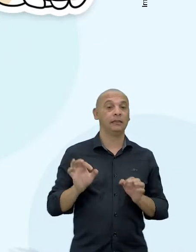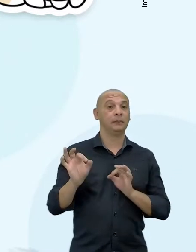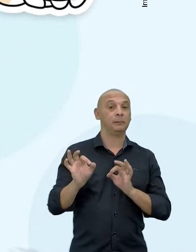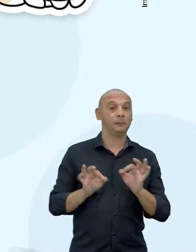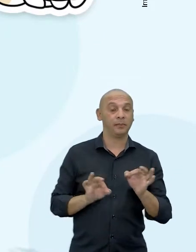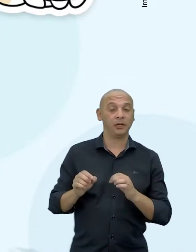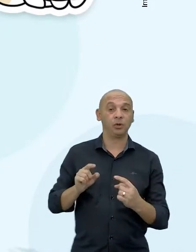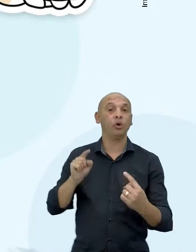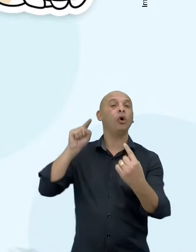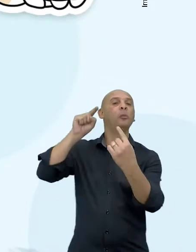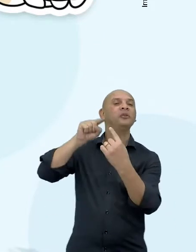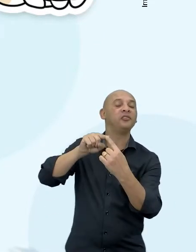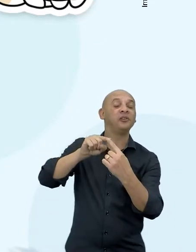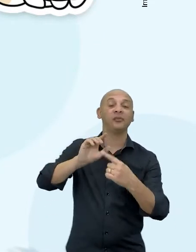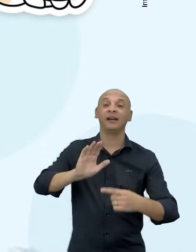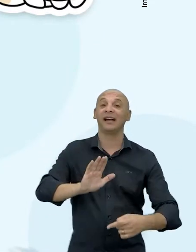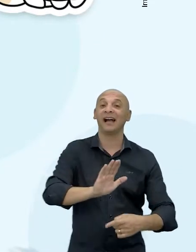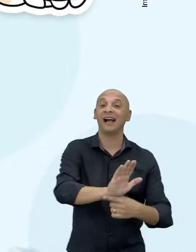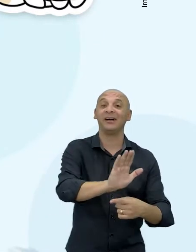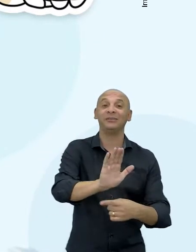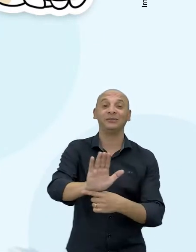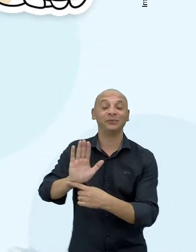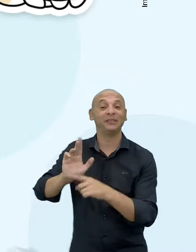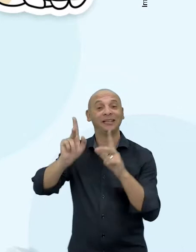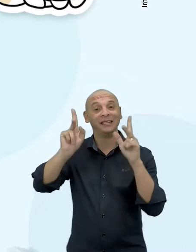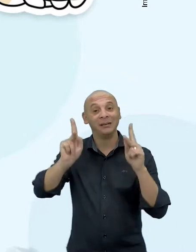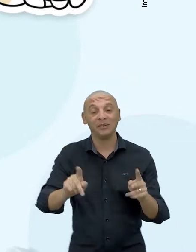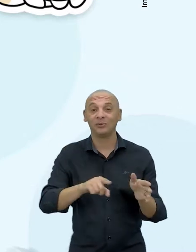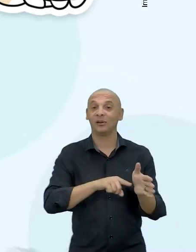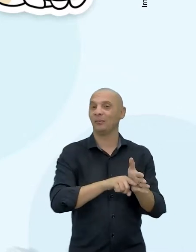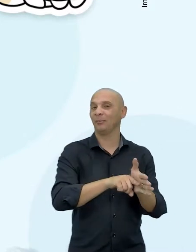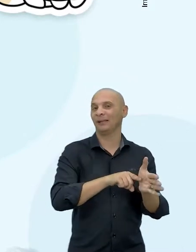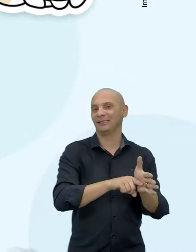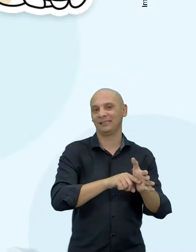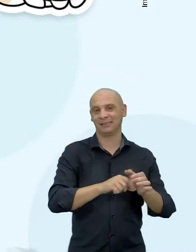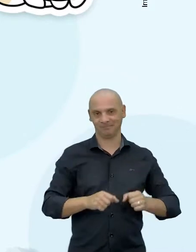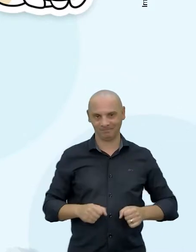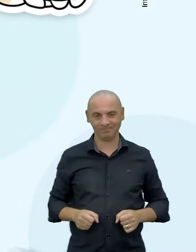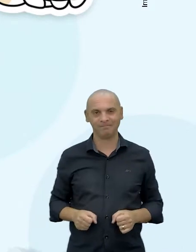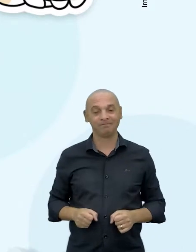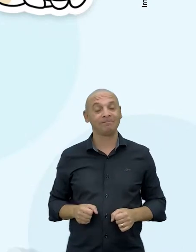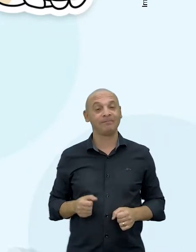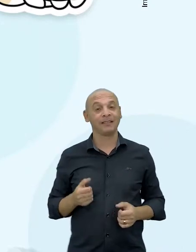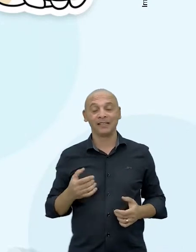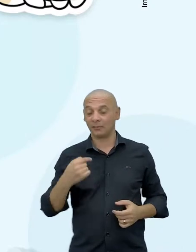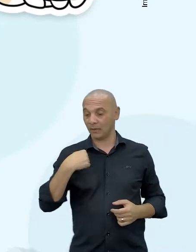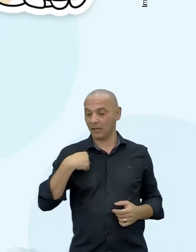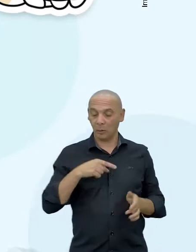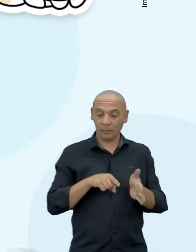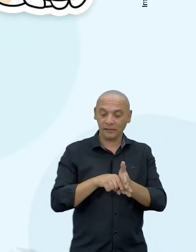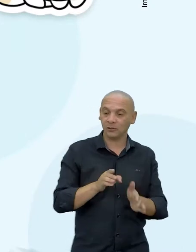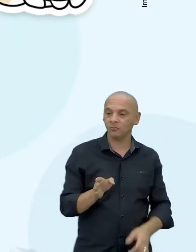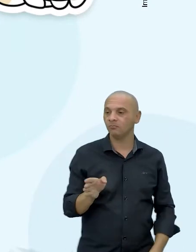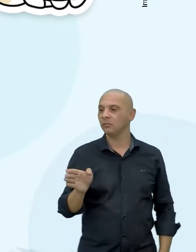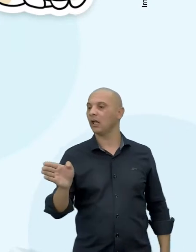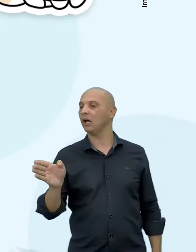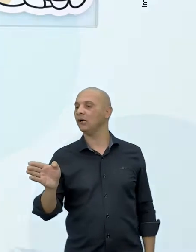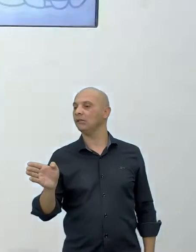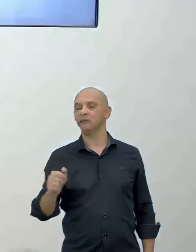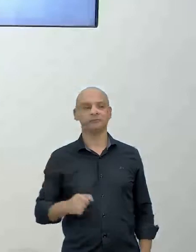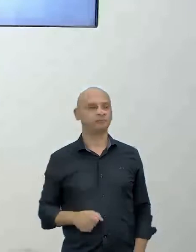pesquisa para esse estudo de caso, a gente está falando sobre um plano que ele tem a intenção aí de auxiliar pesquisadores,